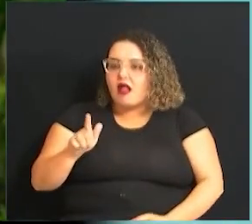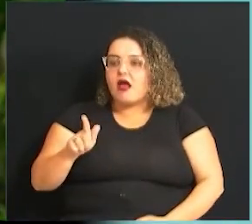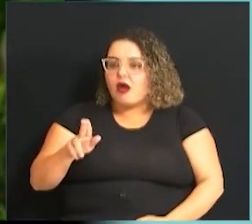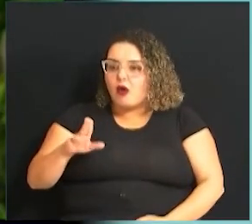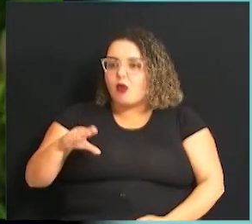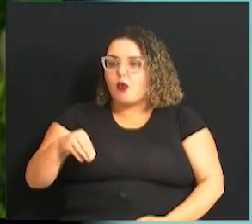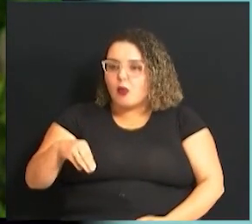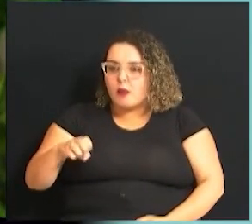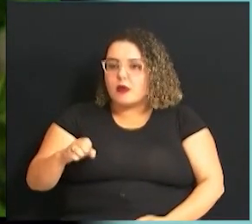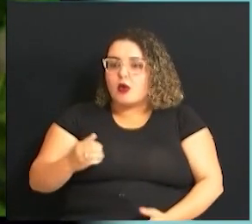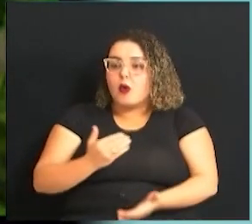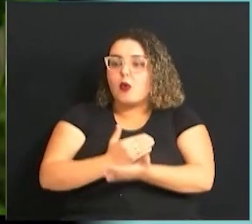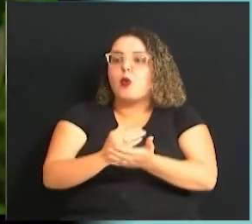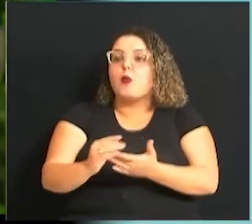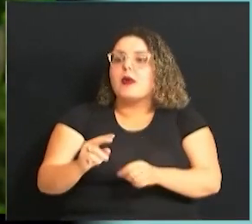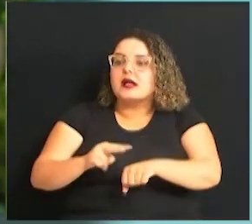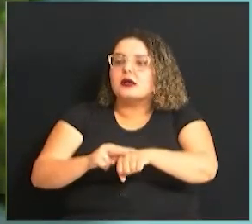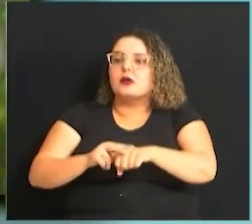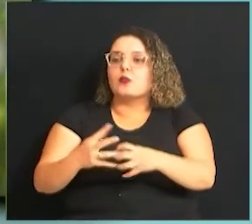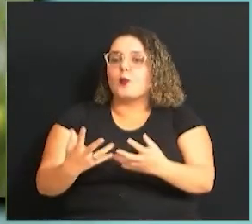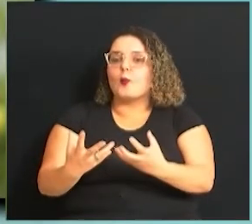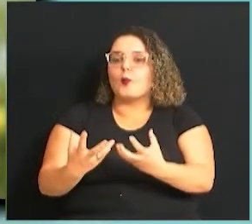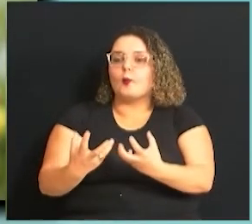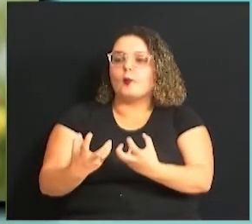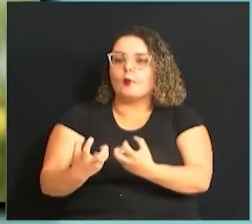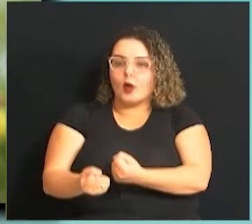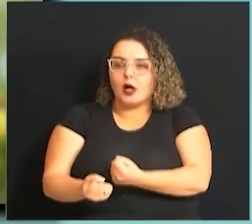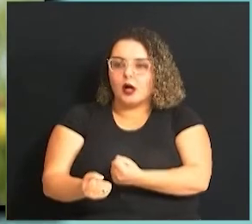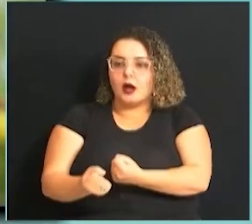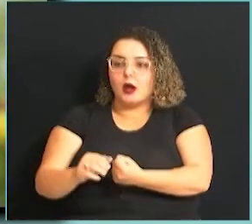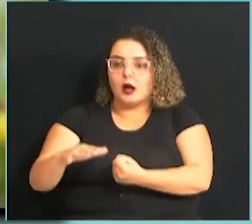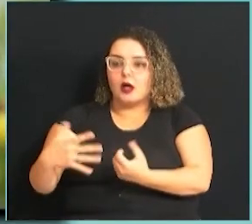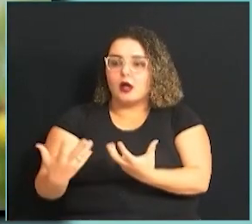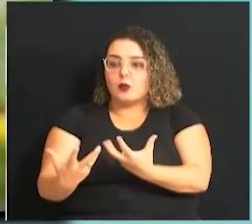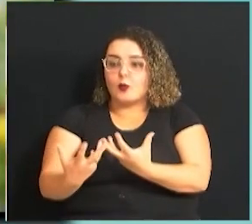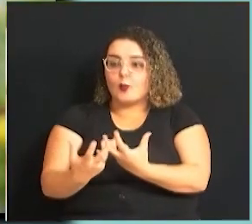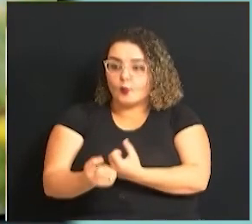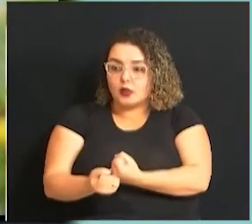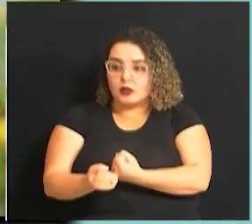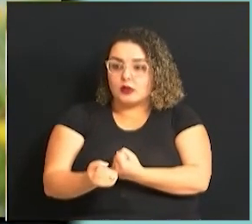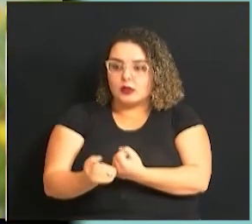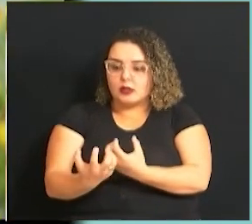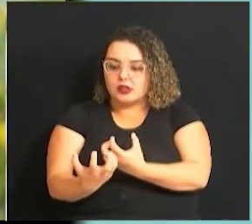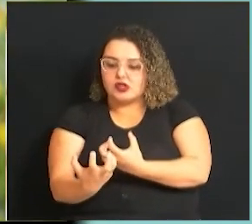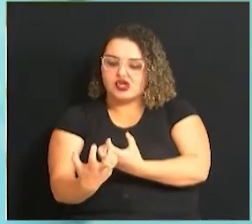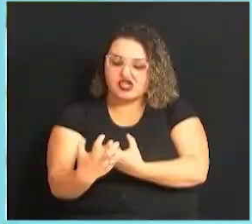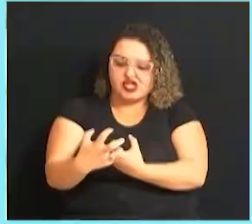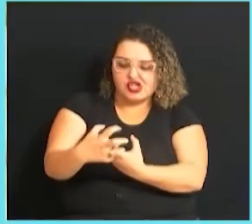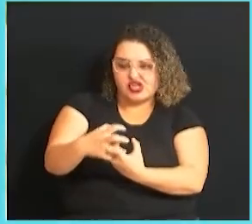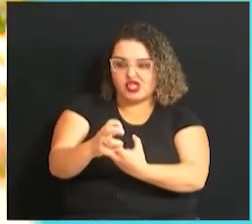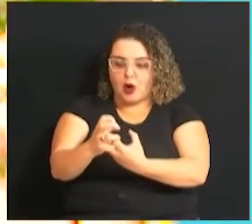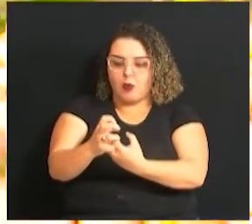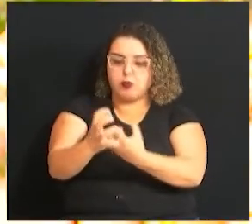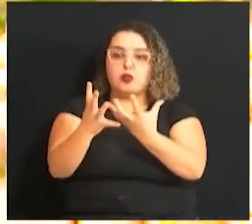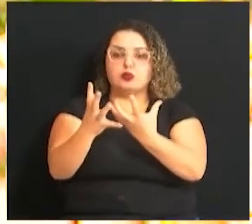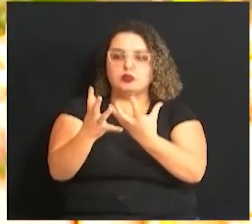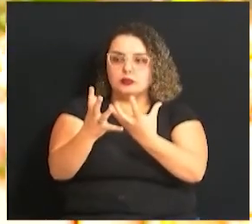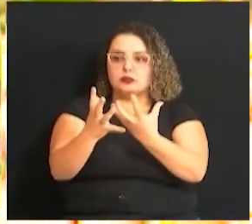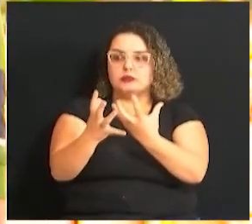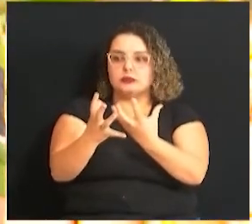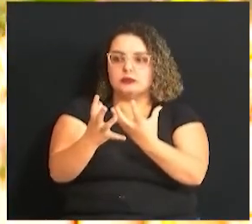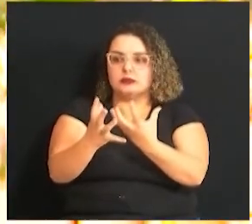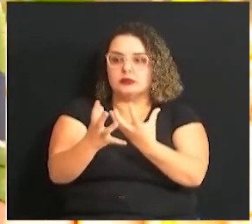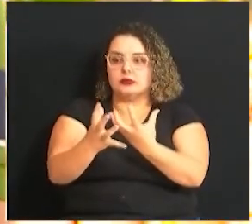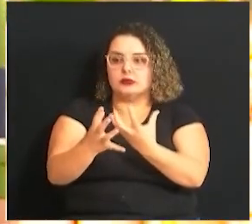leguminosas. Esse fruto é verde no início, depois ele seca e quando ele seca ele se torce,